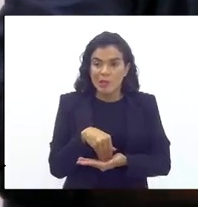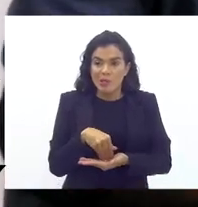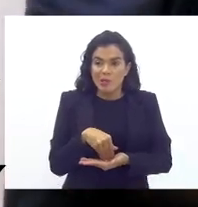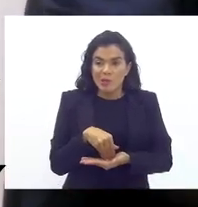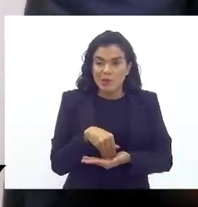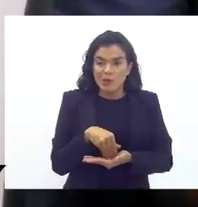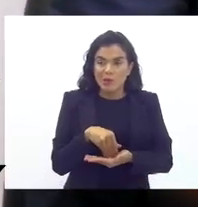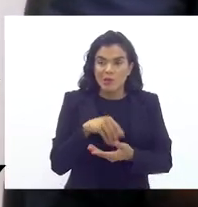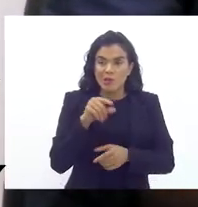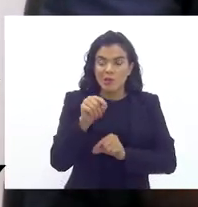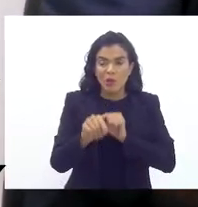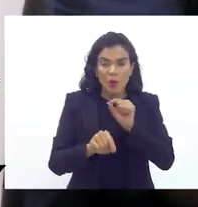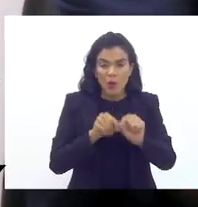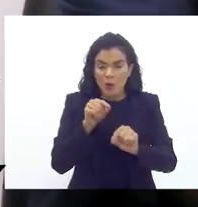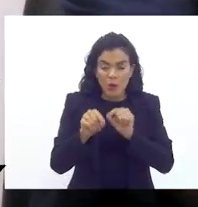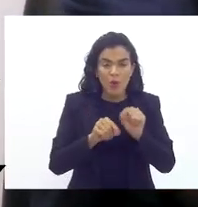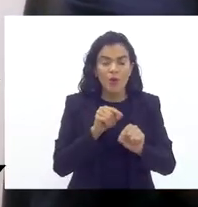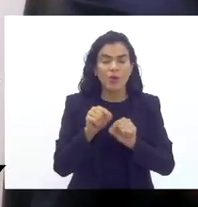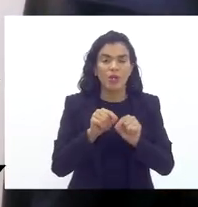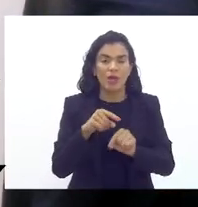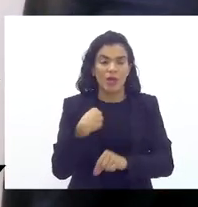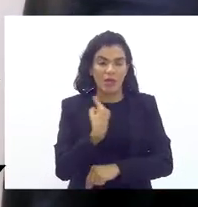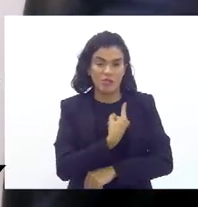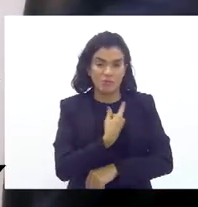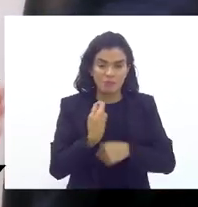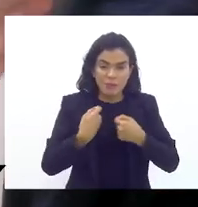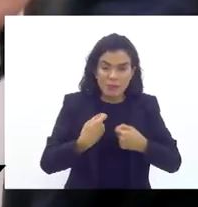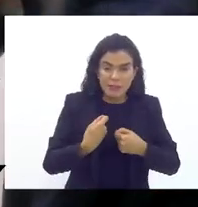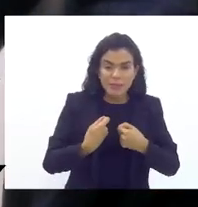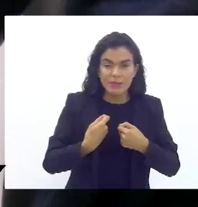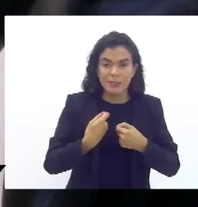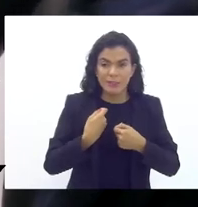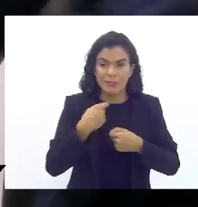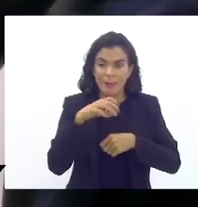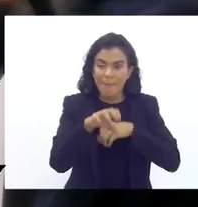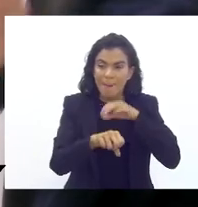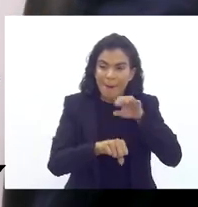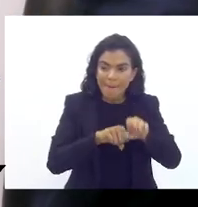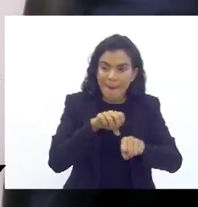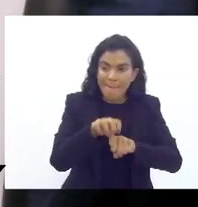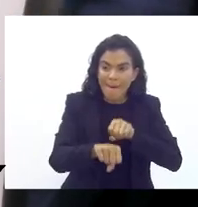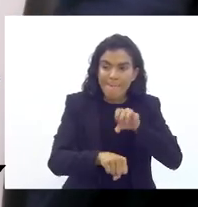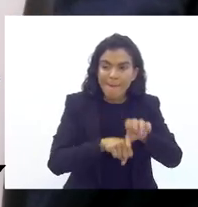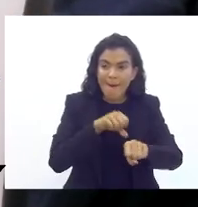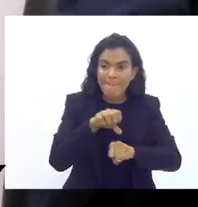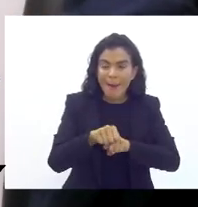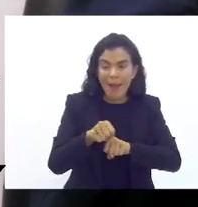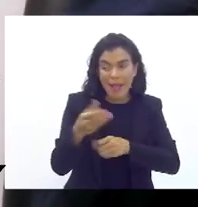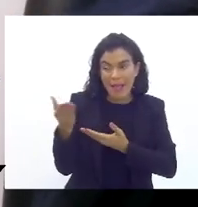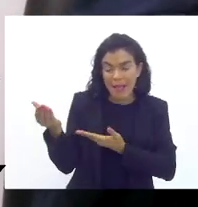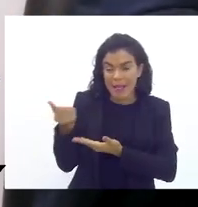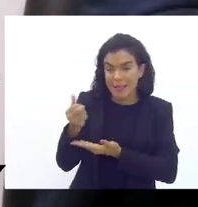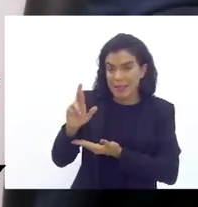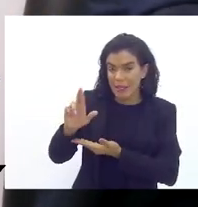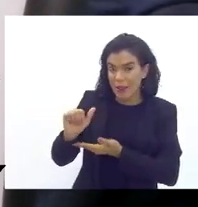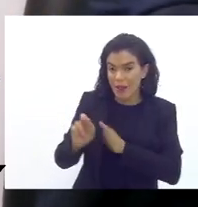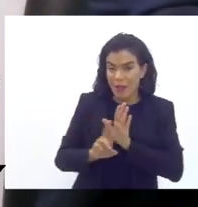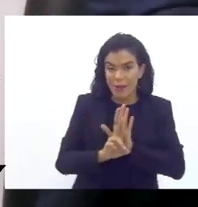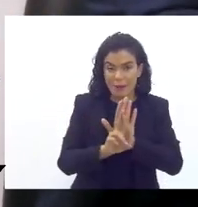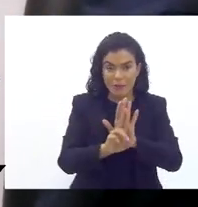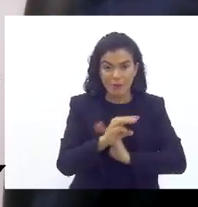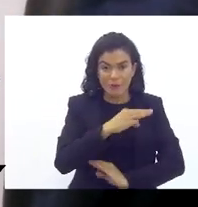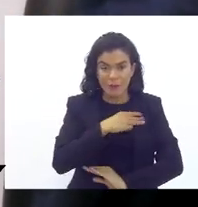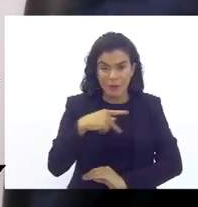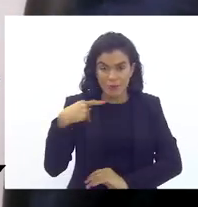o que a gente precisa buscar e a senhora representante do Ministério Público tem